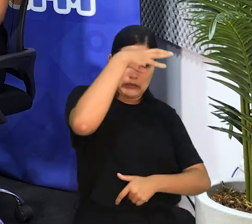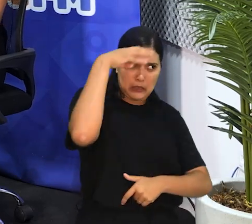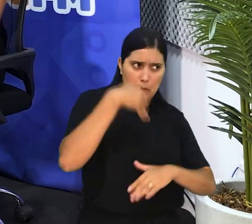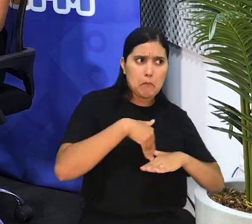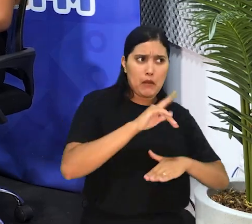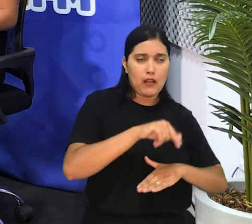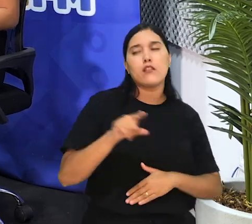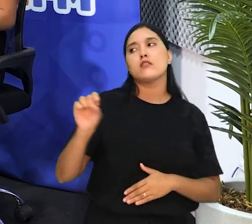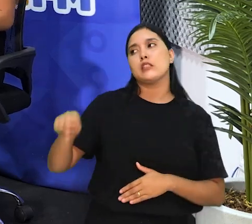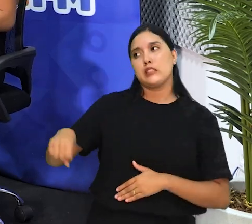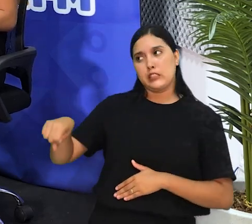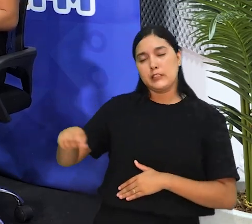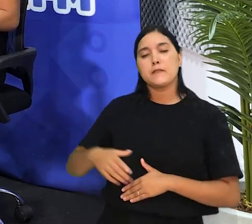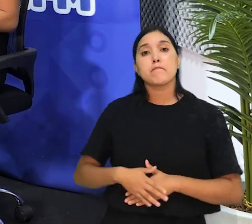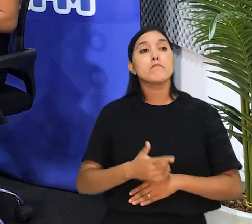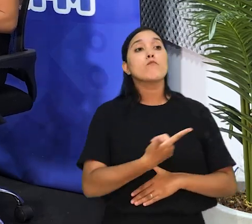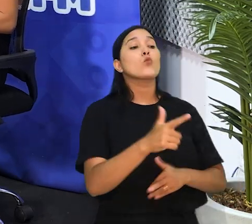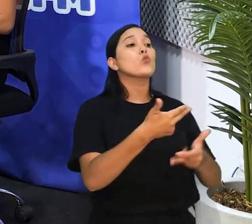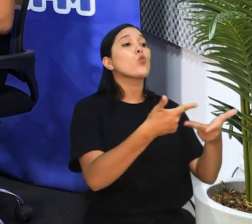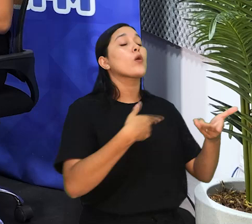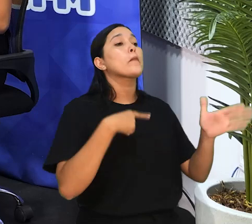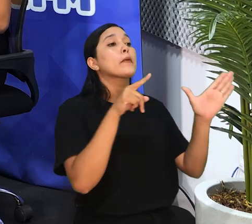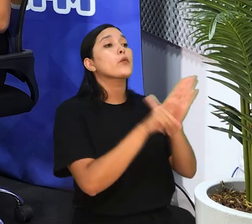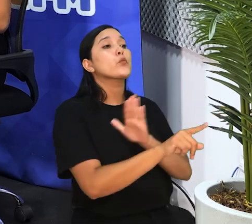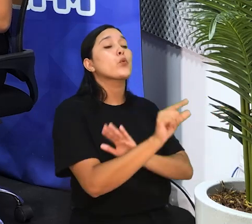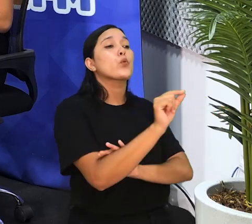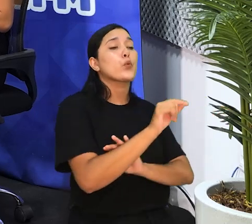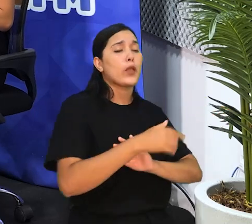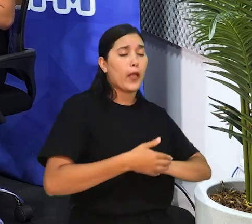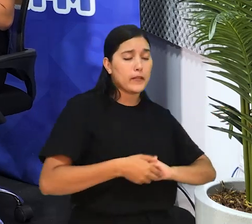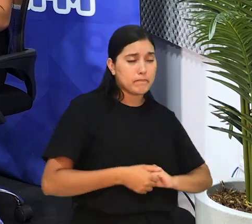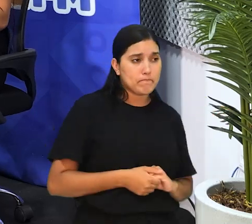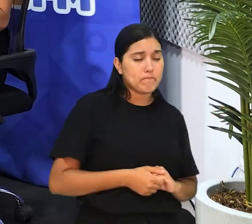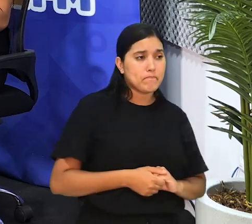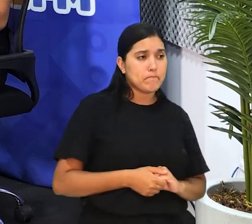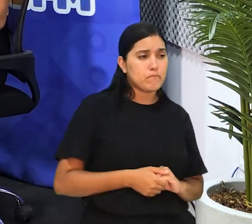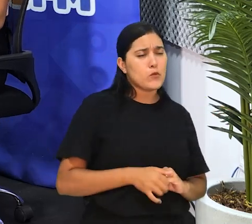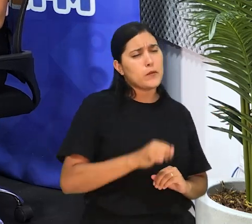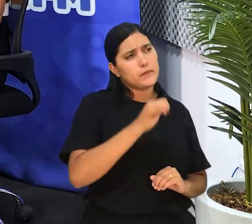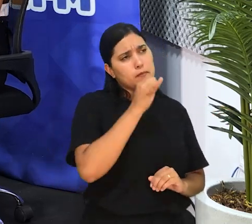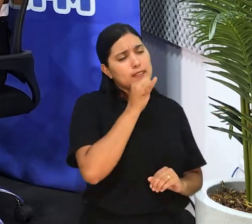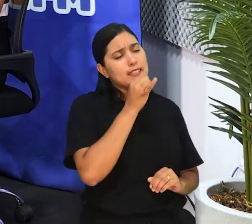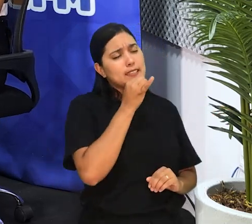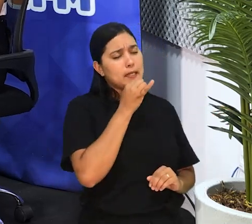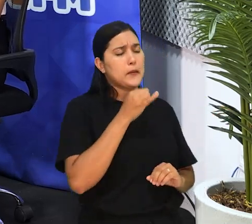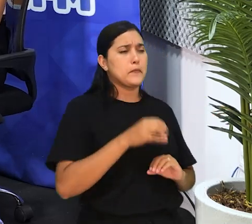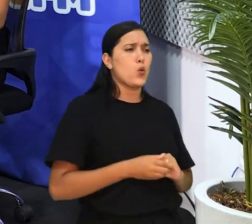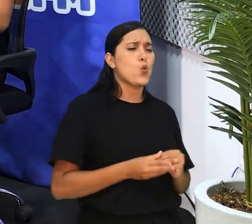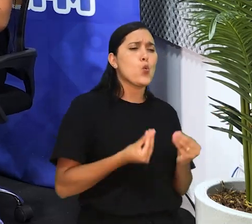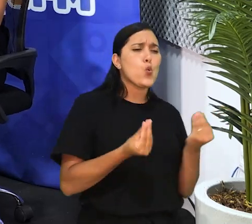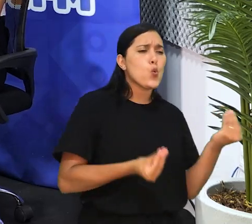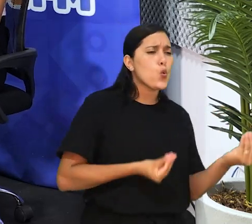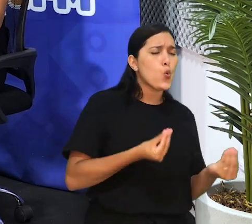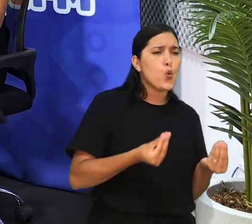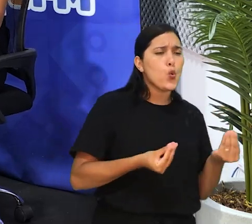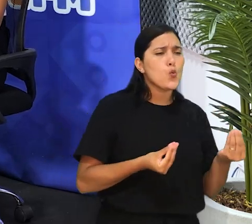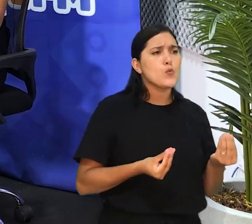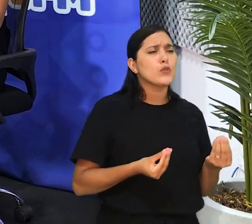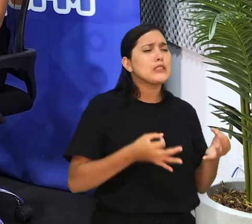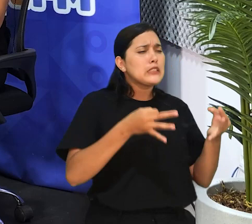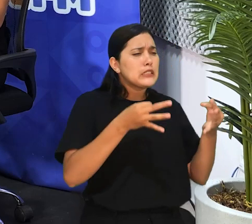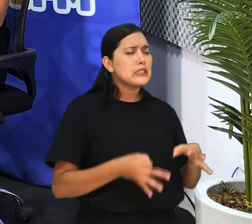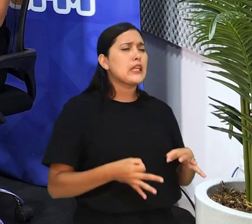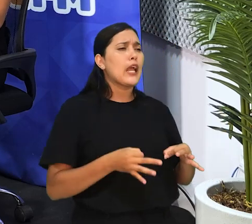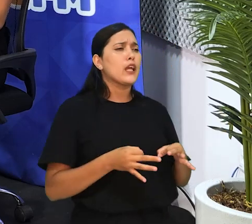muito, né? Ivânia, uma outra coisa que eu gostaria de perguntar para você é qual seria a forma mais